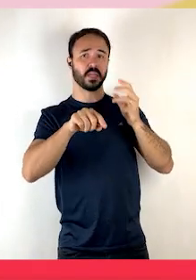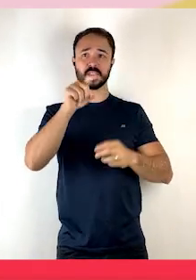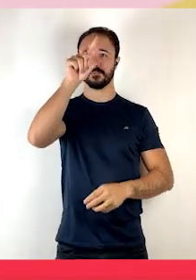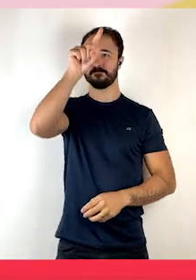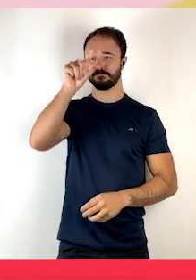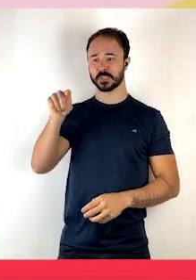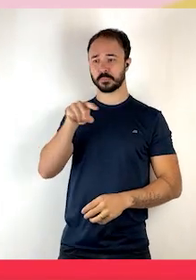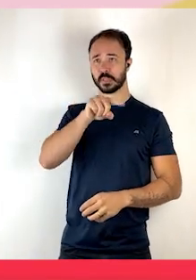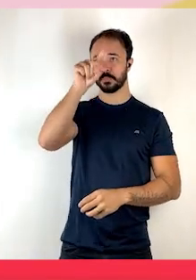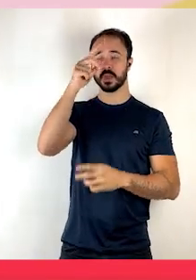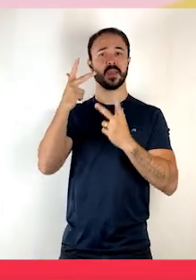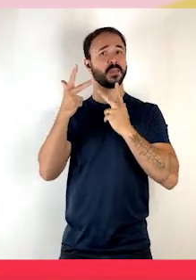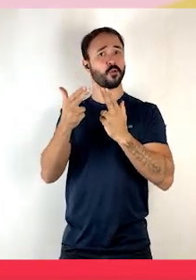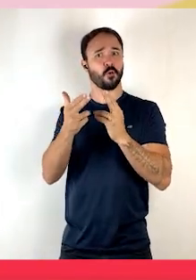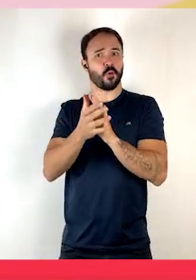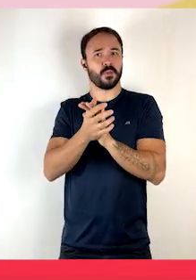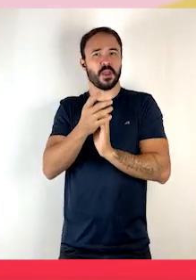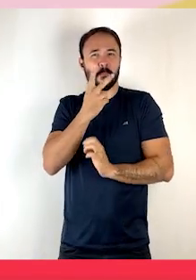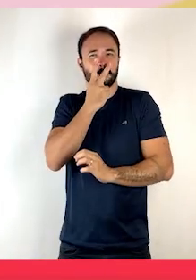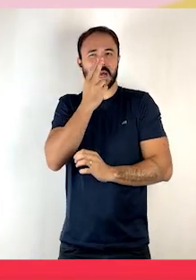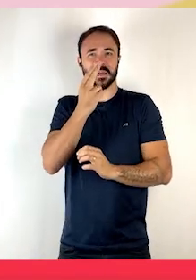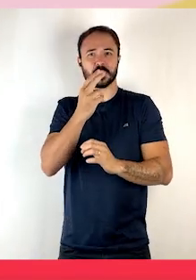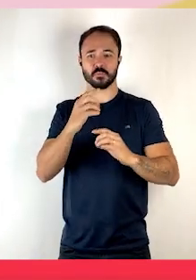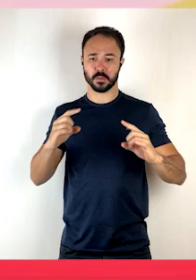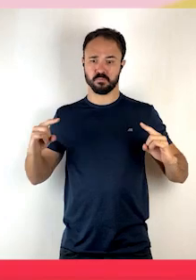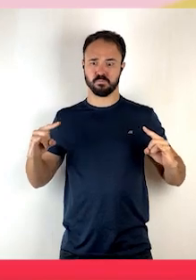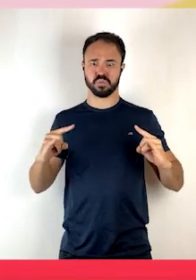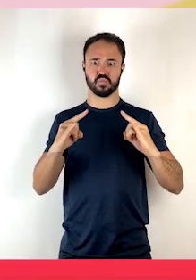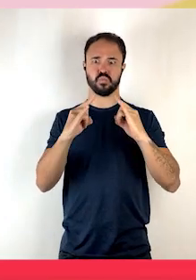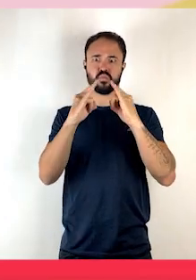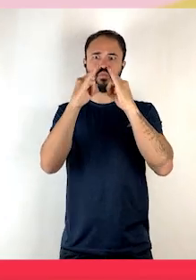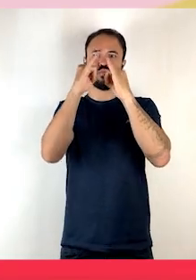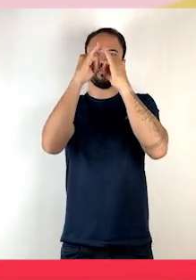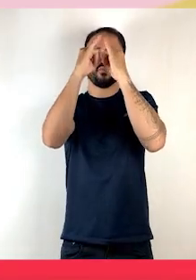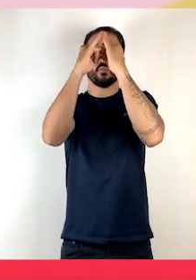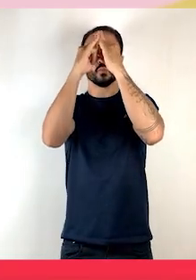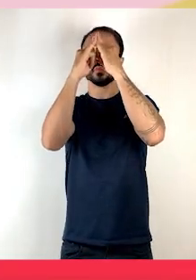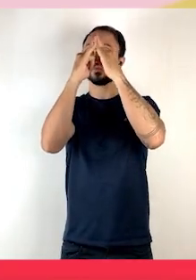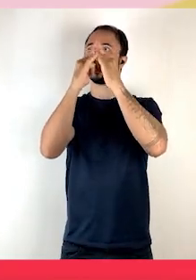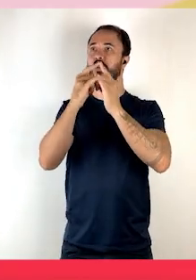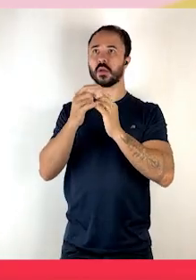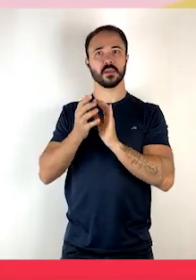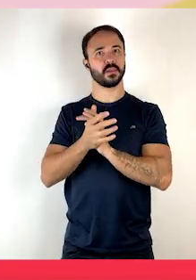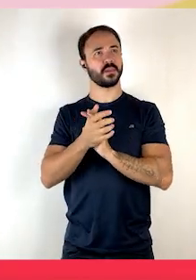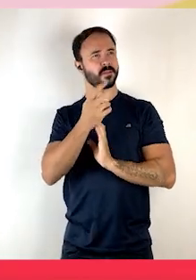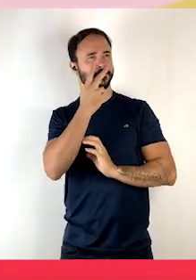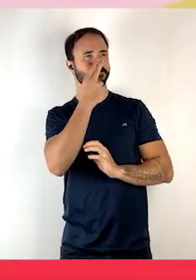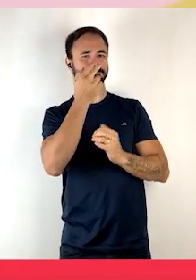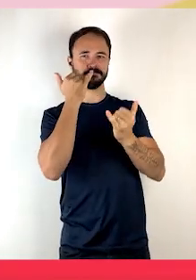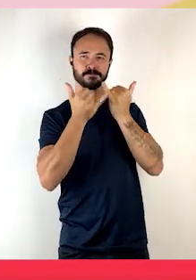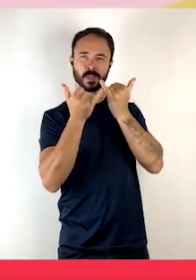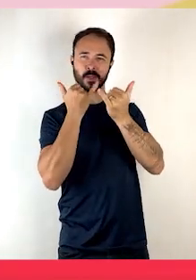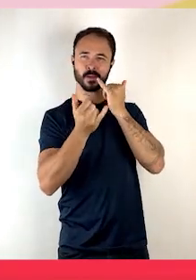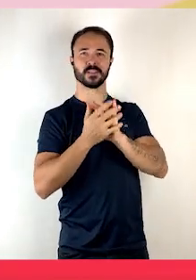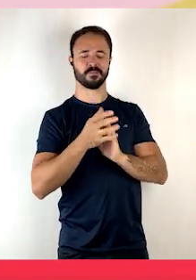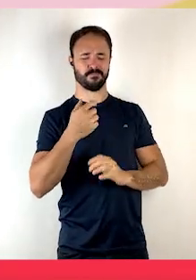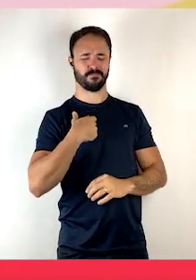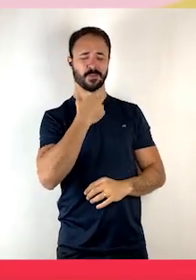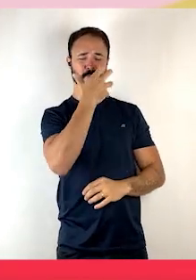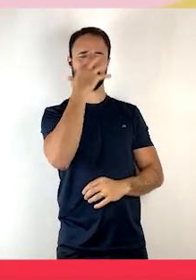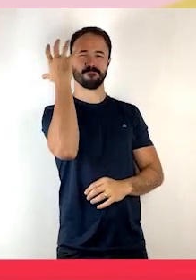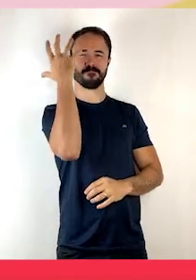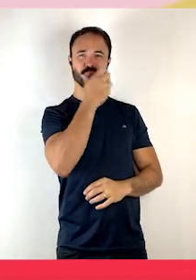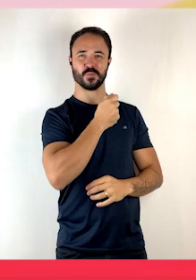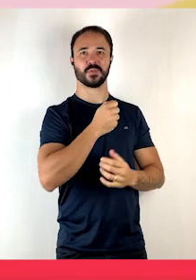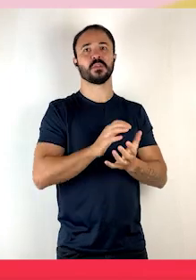lados iguais e eu pareço uma pirâmide daquelas que tem lá no Egito. Eu sou mesmo